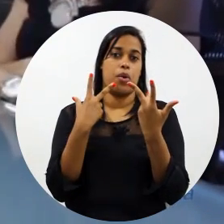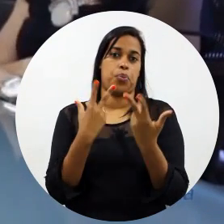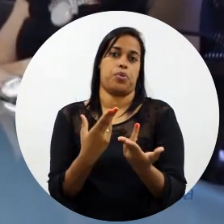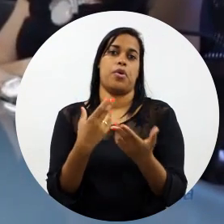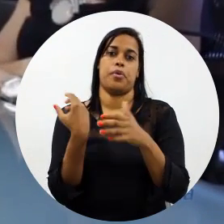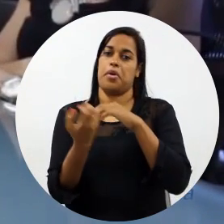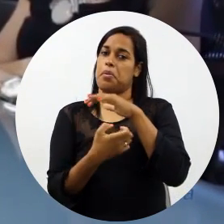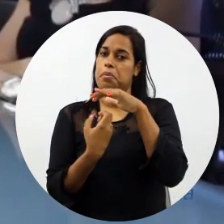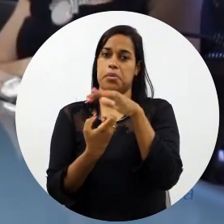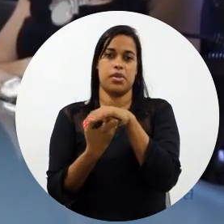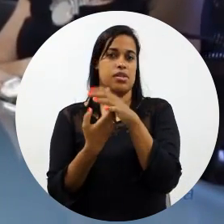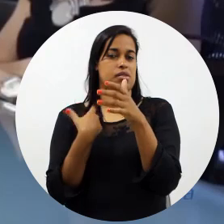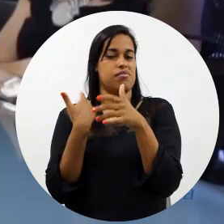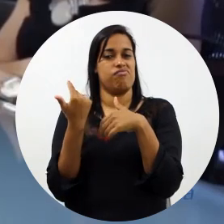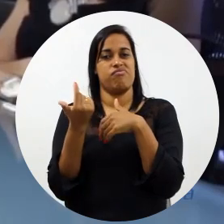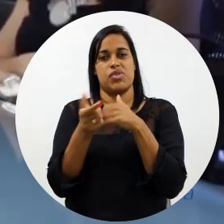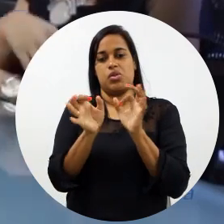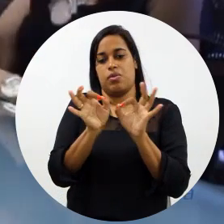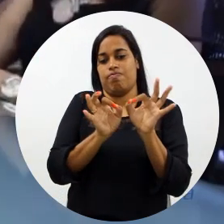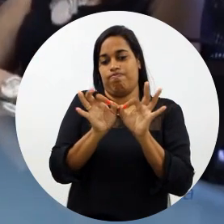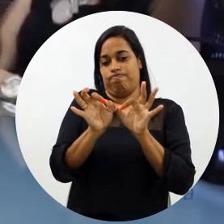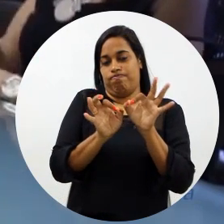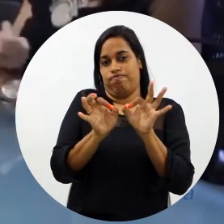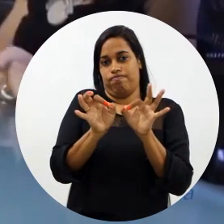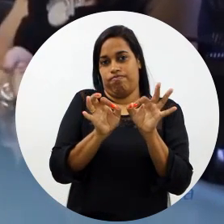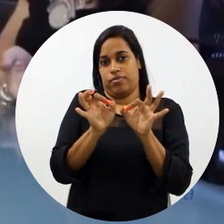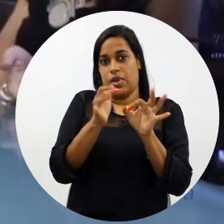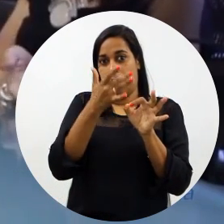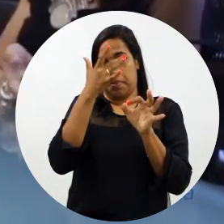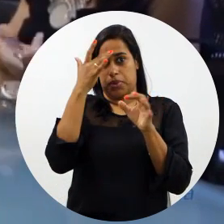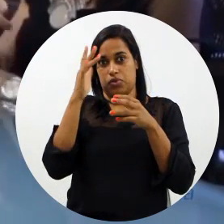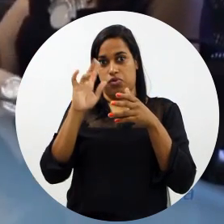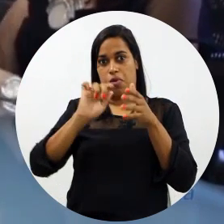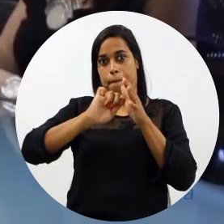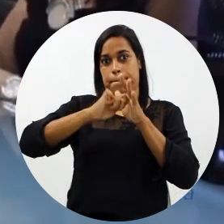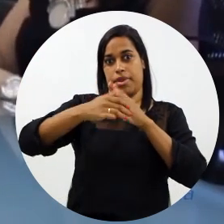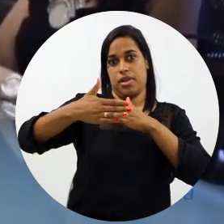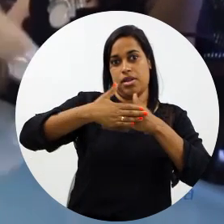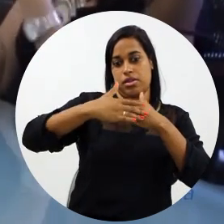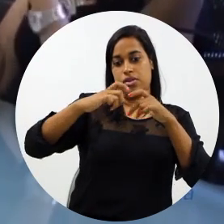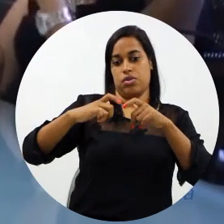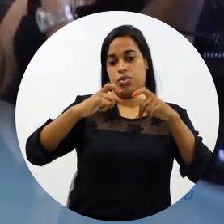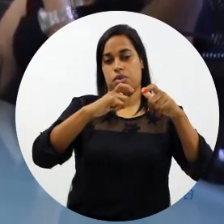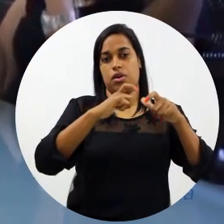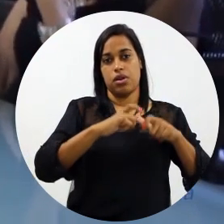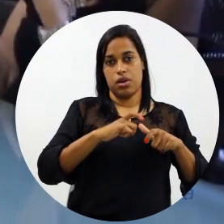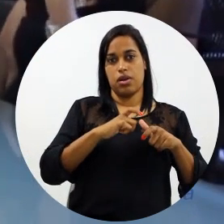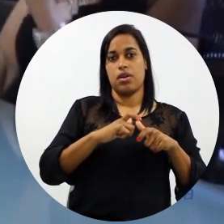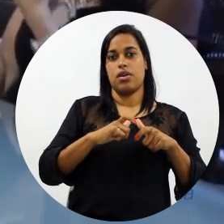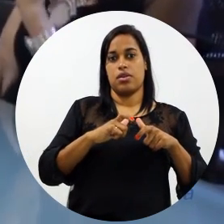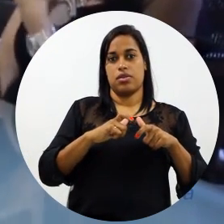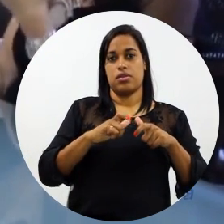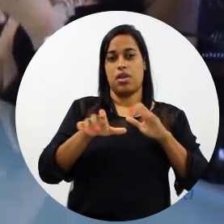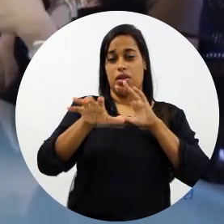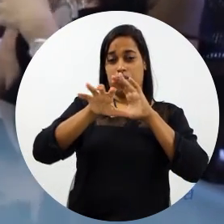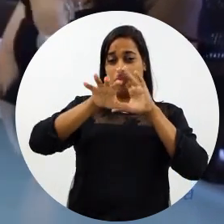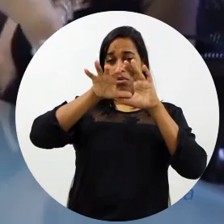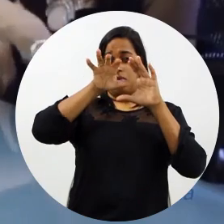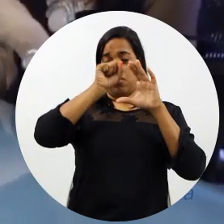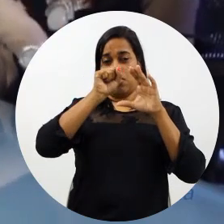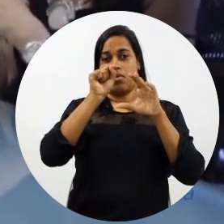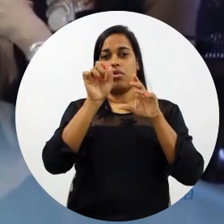e a empresa não estava preparada. Aconteceu que ficaram pessoas presas em alguns lugares e teve aspiração